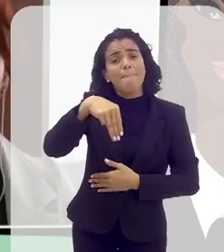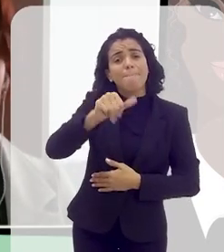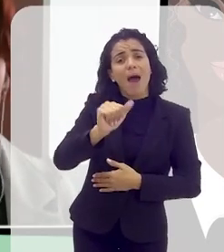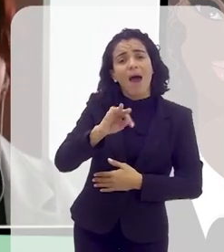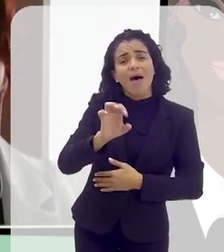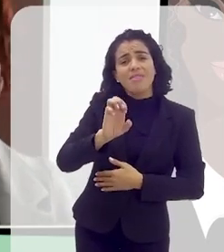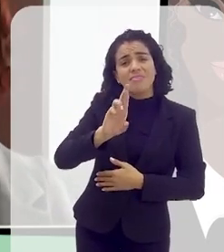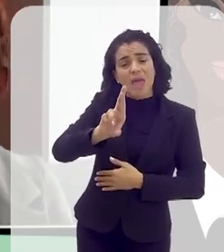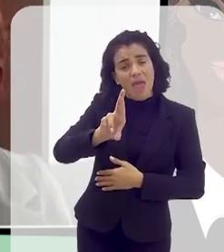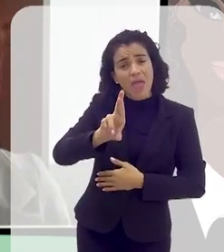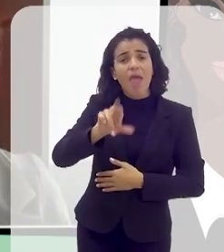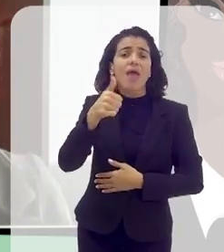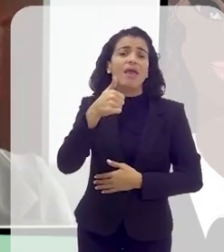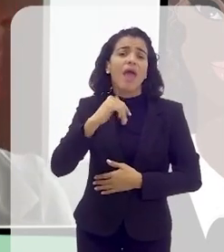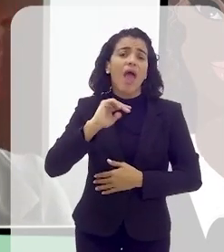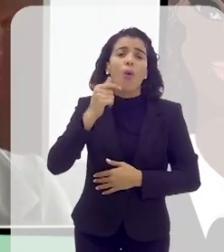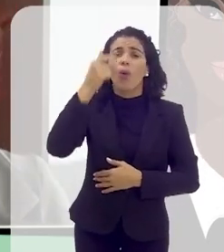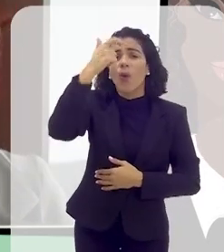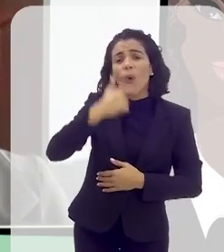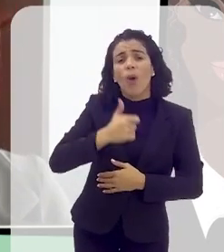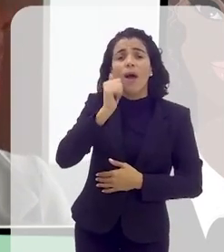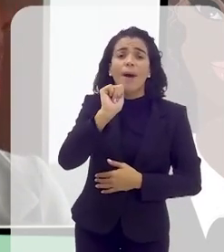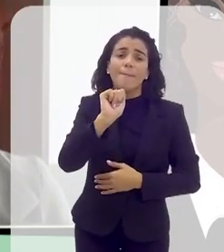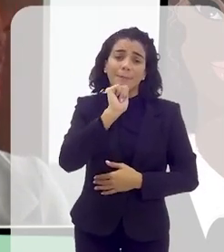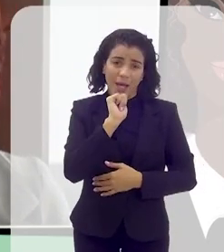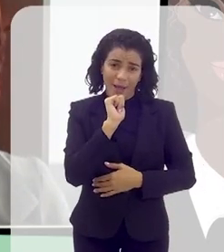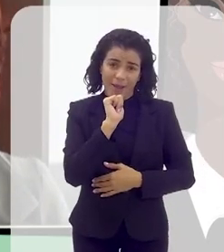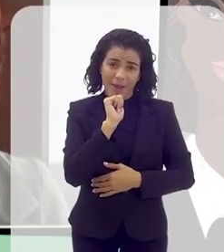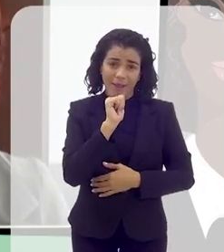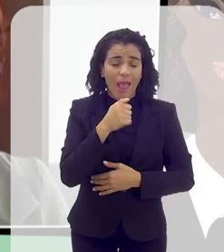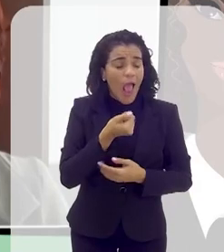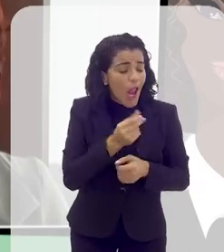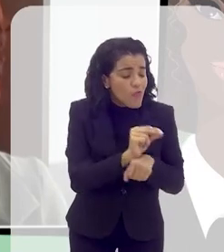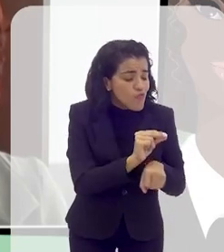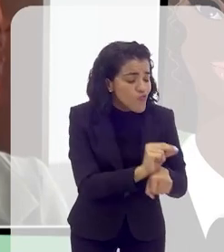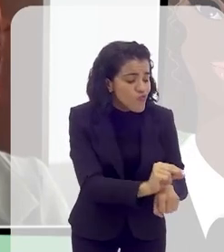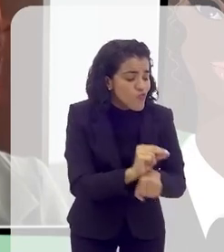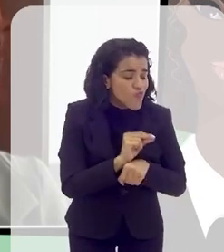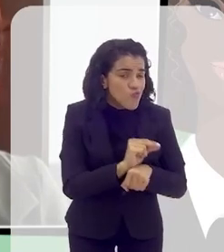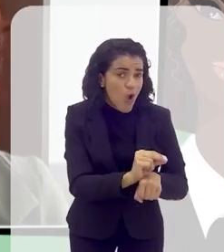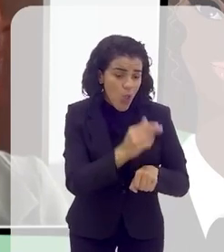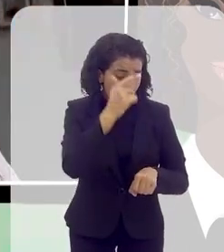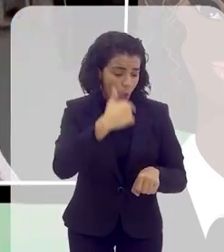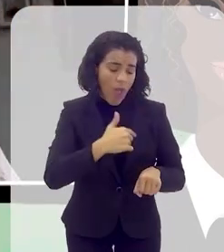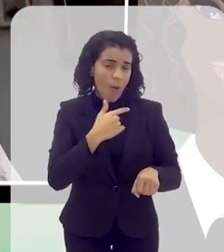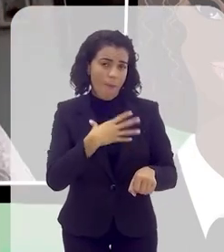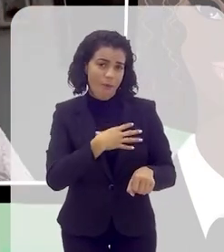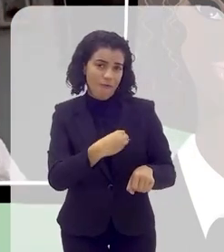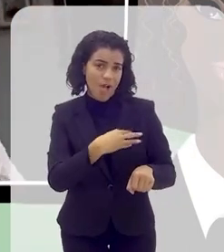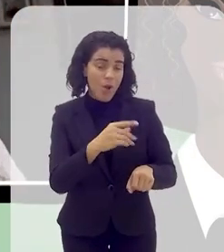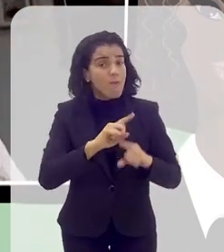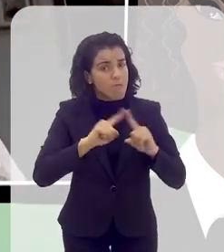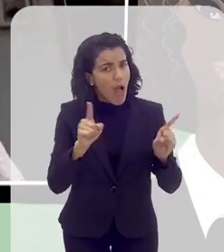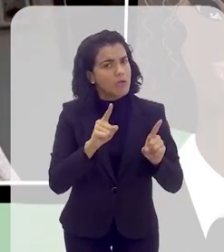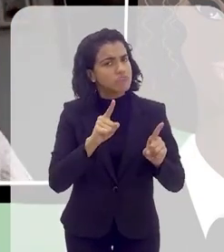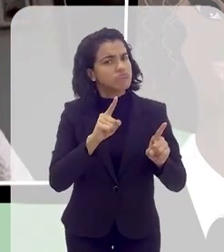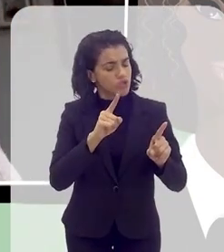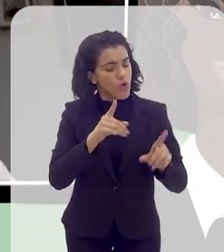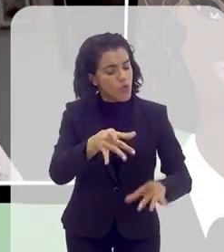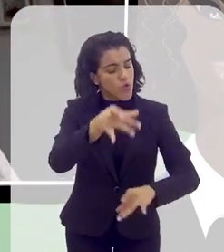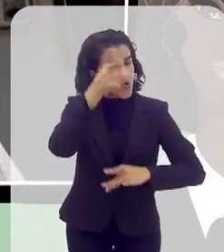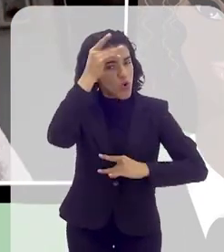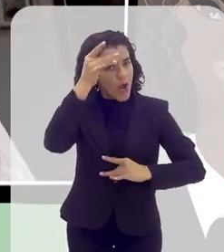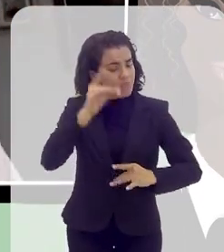que é de mãe. Aquela maternidade. Que materna, é, que materna também. Ela materna o filho do outro, não é o seu filho, mas ela é